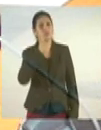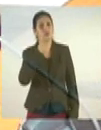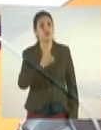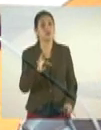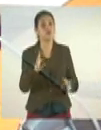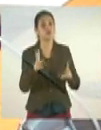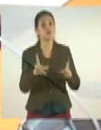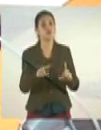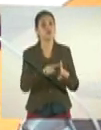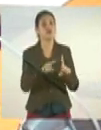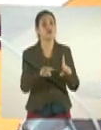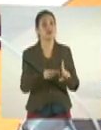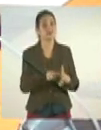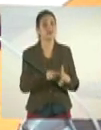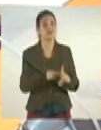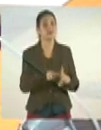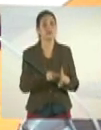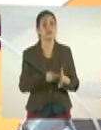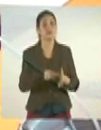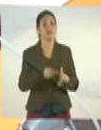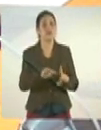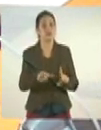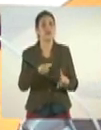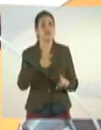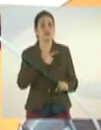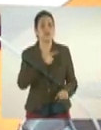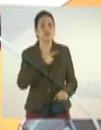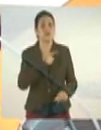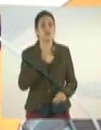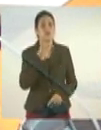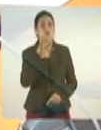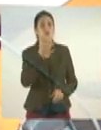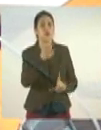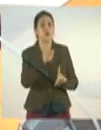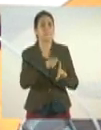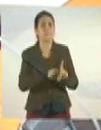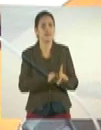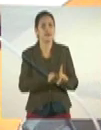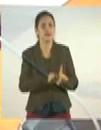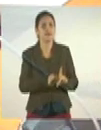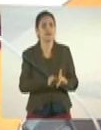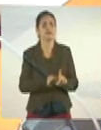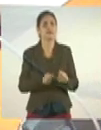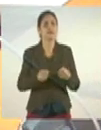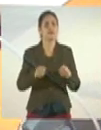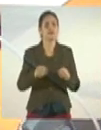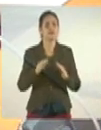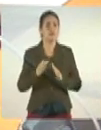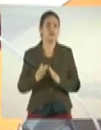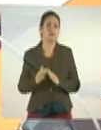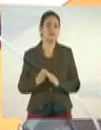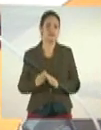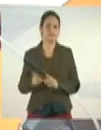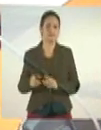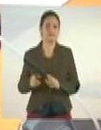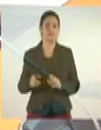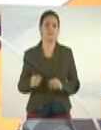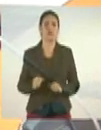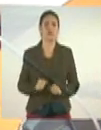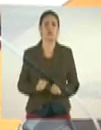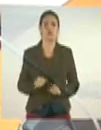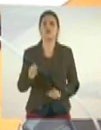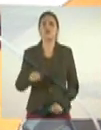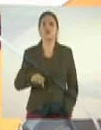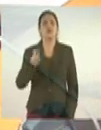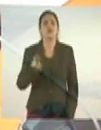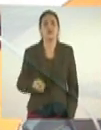evidentemente seus 4 meses ali de licença Quem irá substituí-los um banco de dados concursados